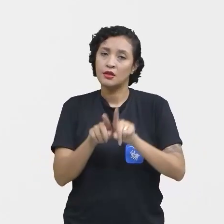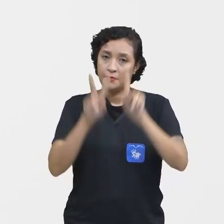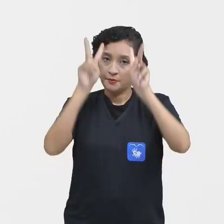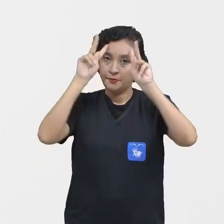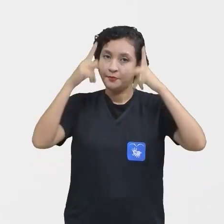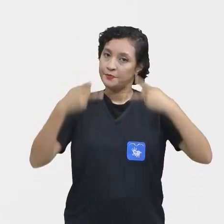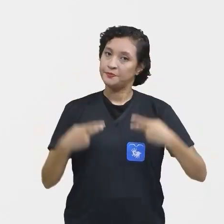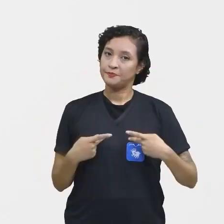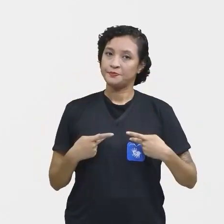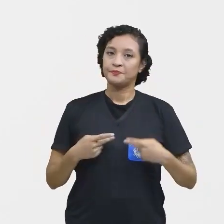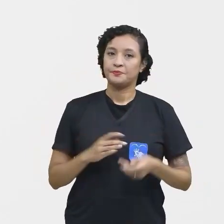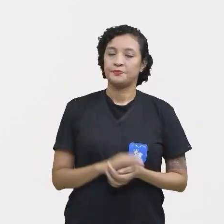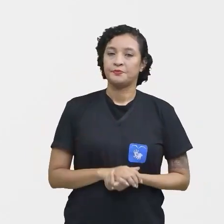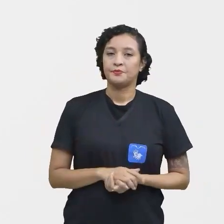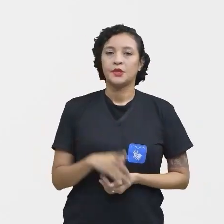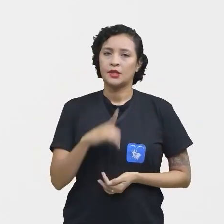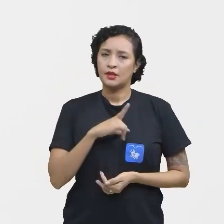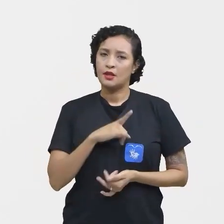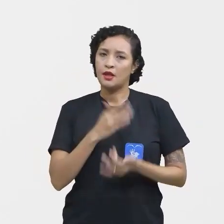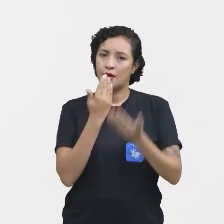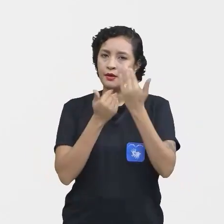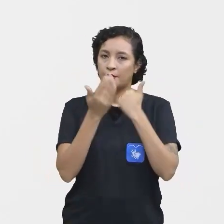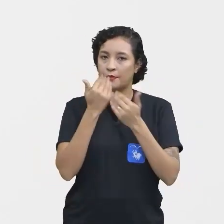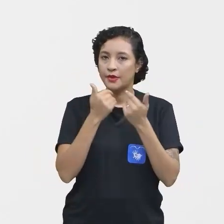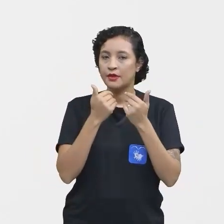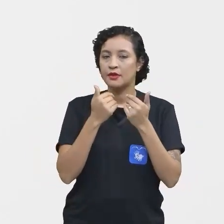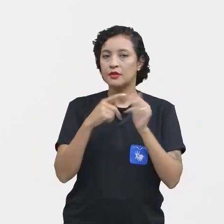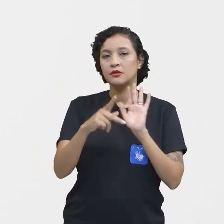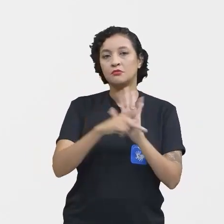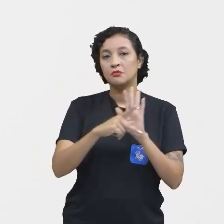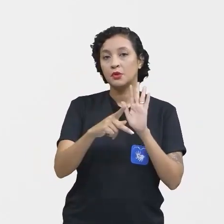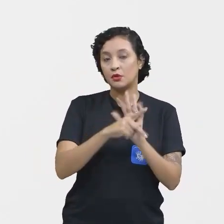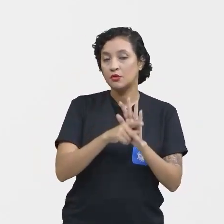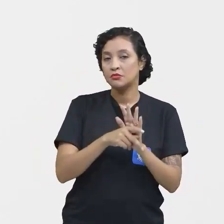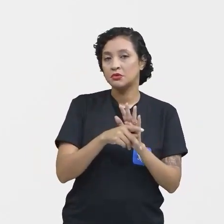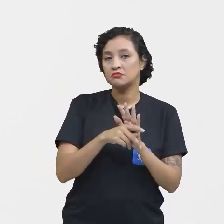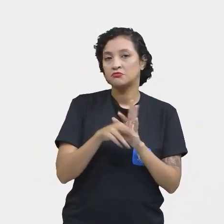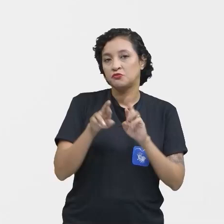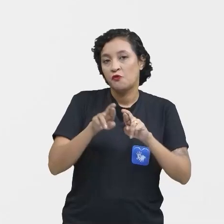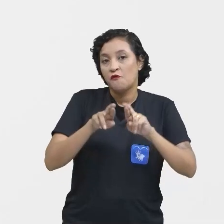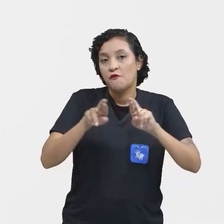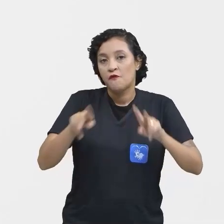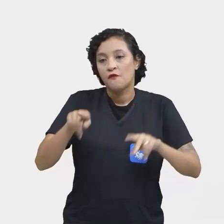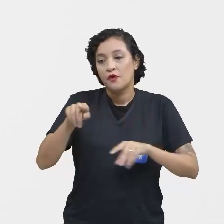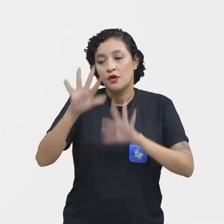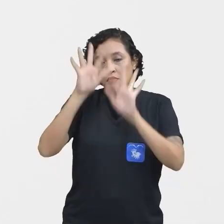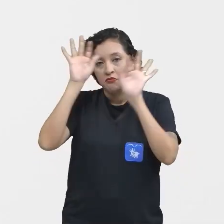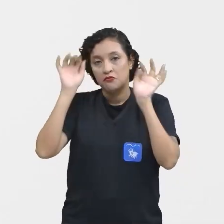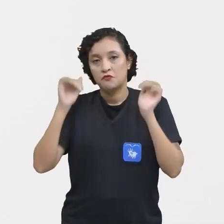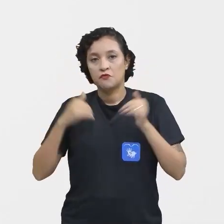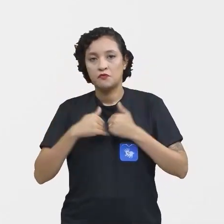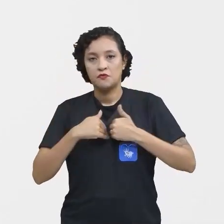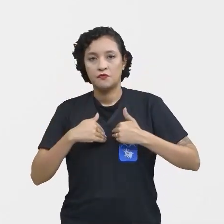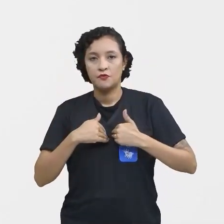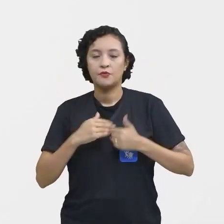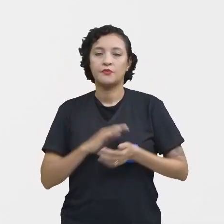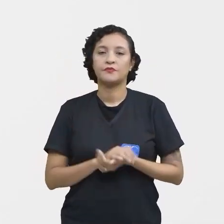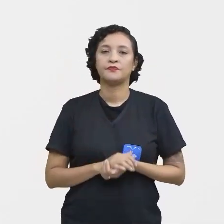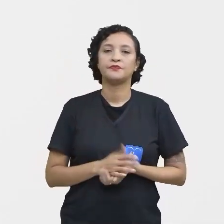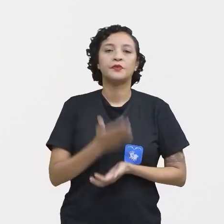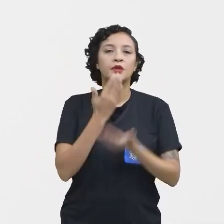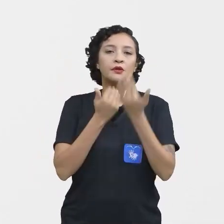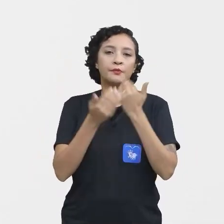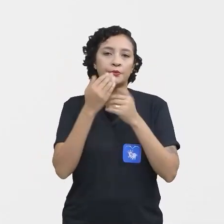né? Possuem uma alimentação muito balanceada, muito diferenciada. A alimentação dos seres